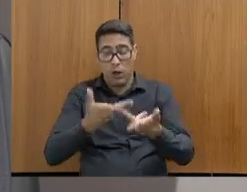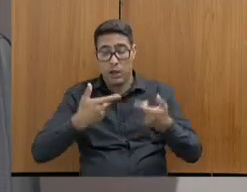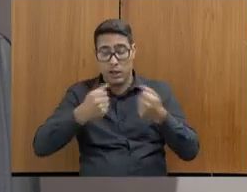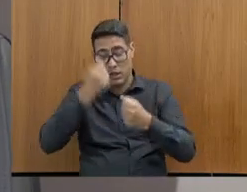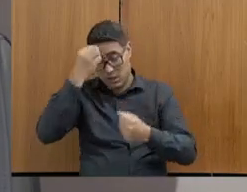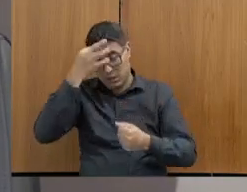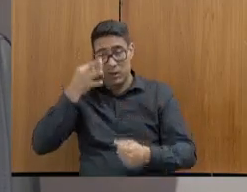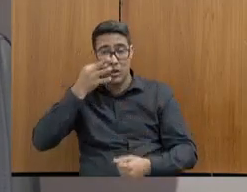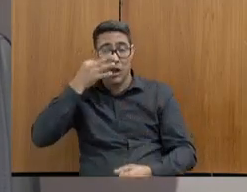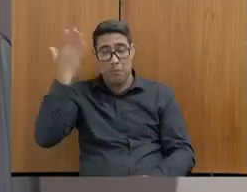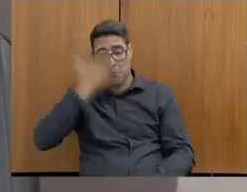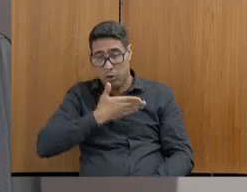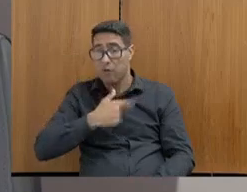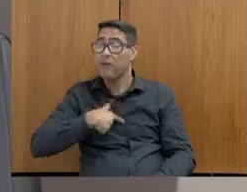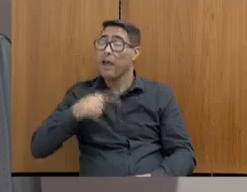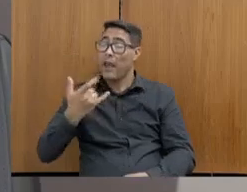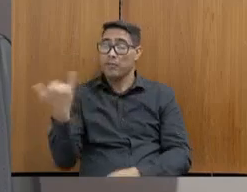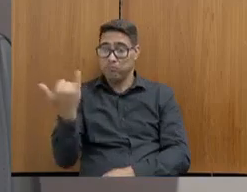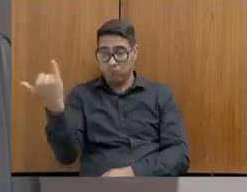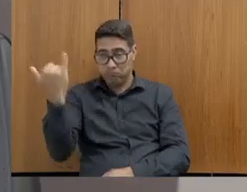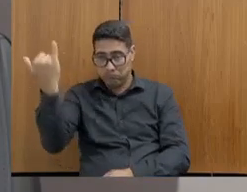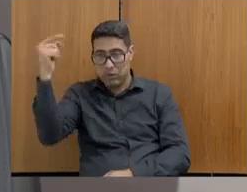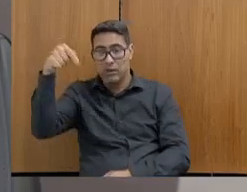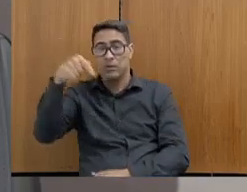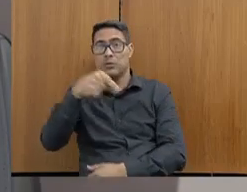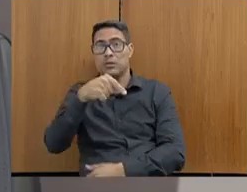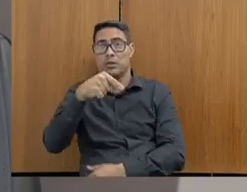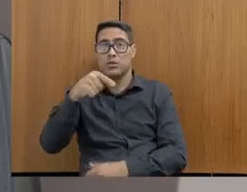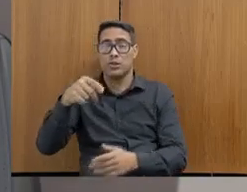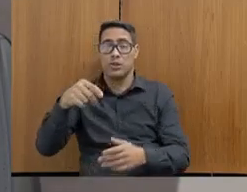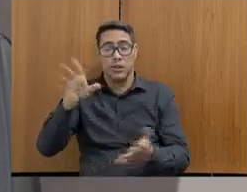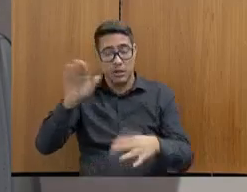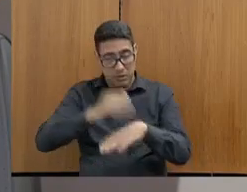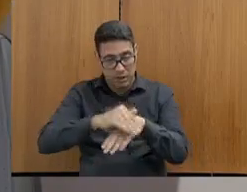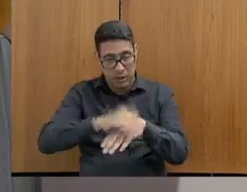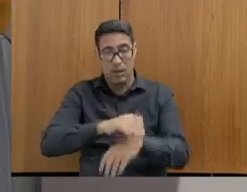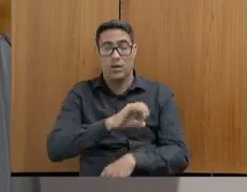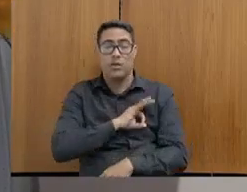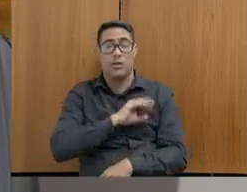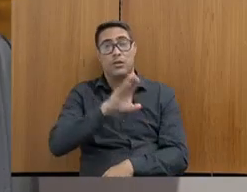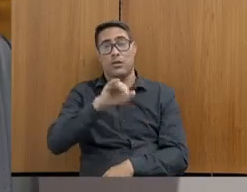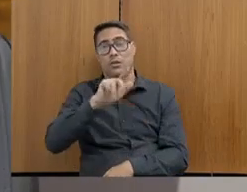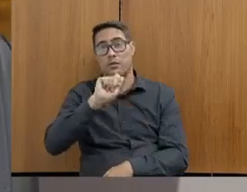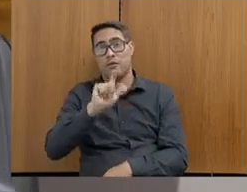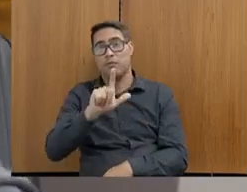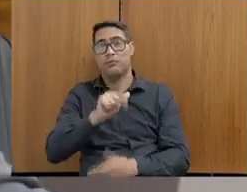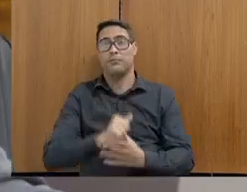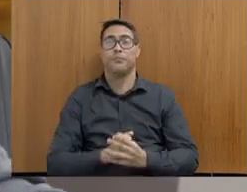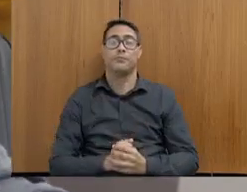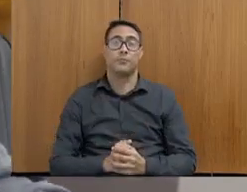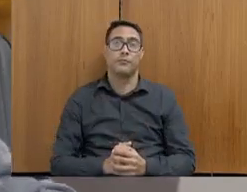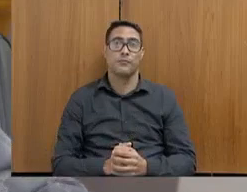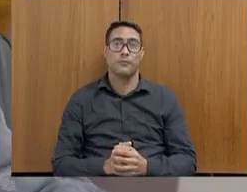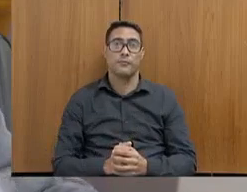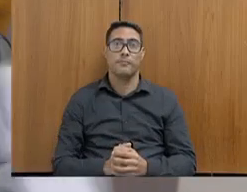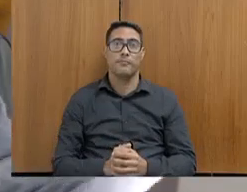constante da Polícia Civil tanto no que diz respeito à prova subjetiva quanto a prova objetiva